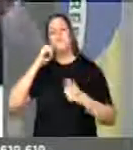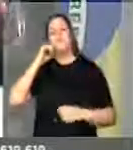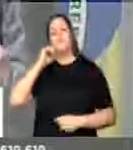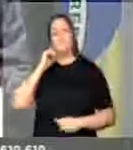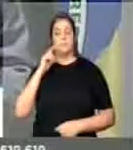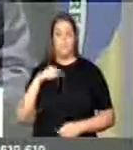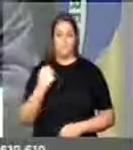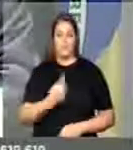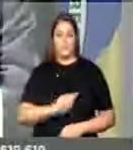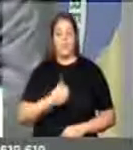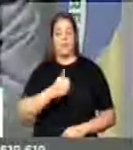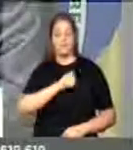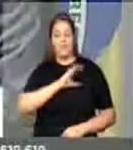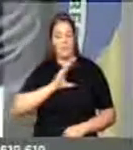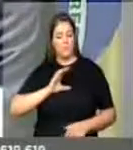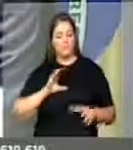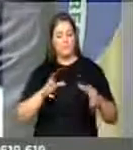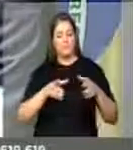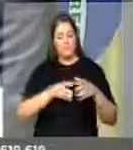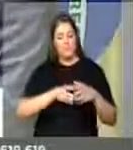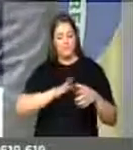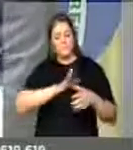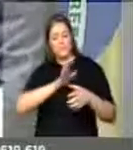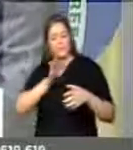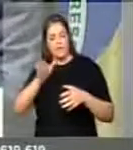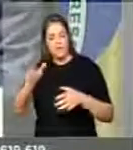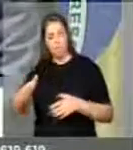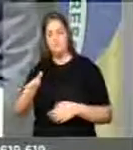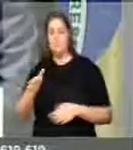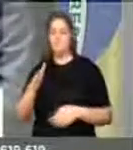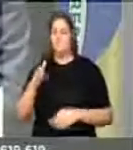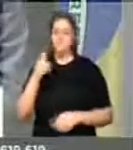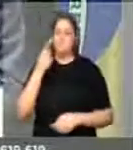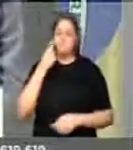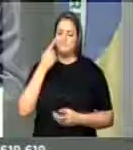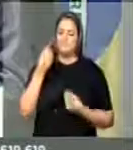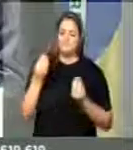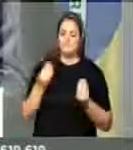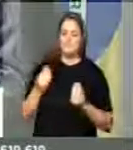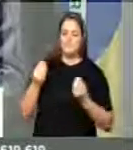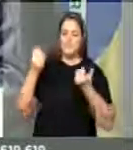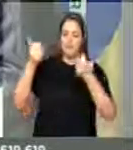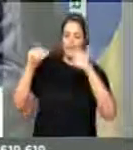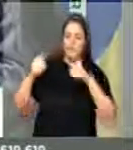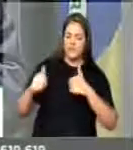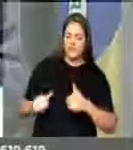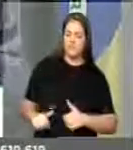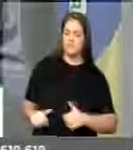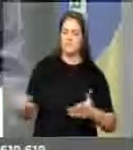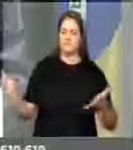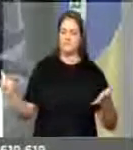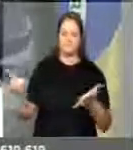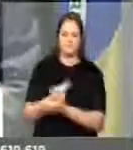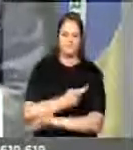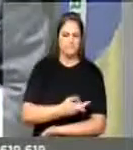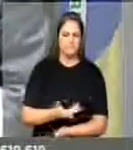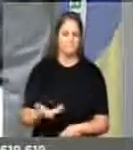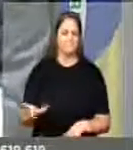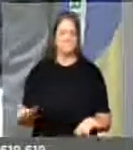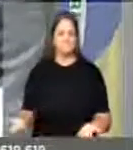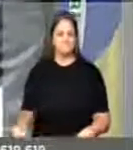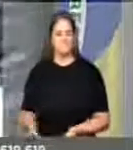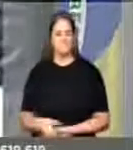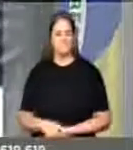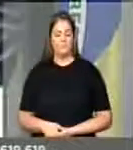em loco fazer essa avaliação do que está acontecendo com a Transnordestina. A